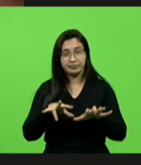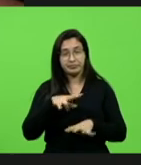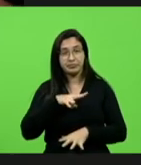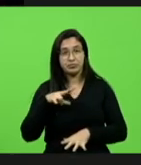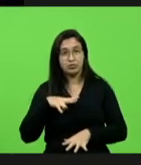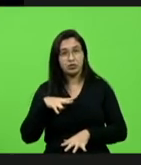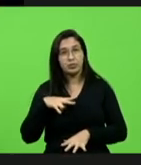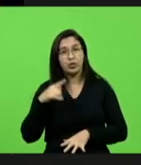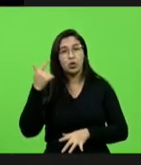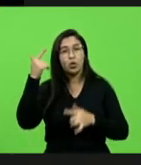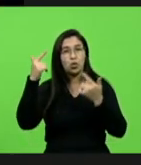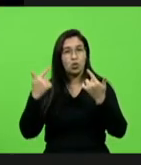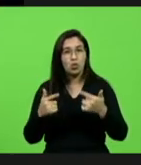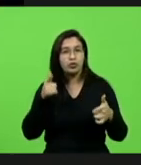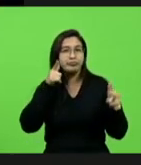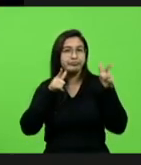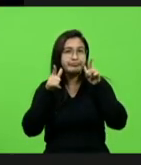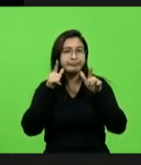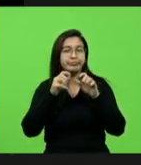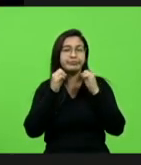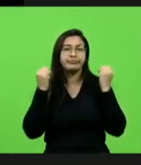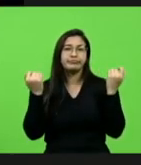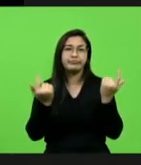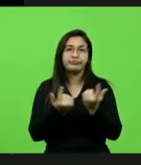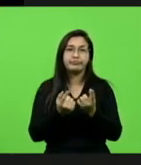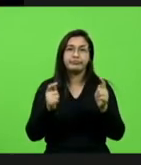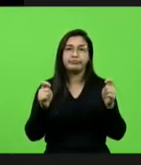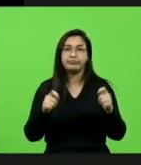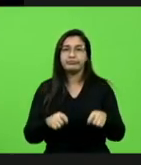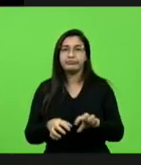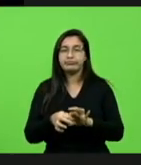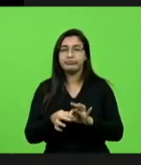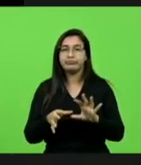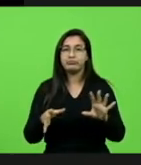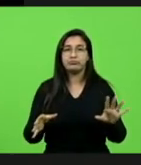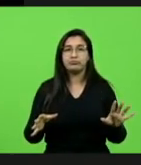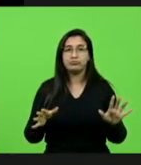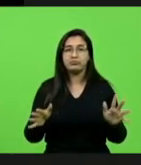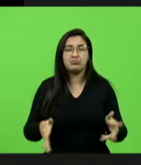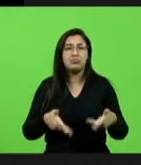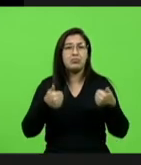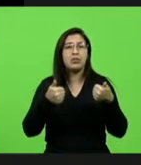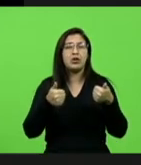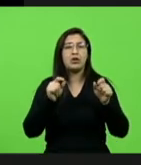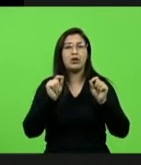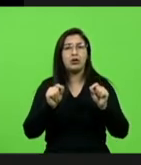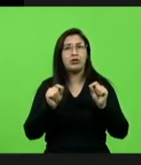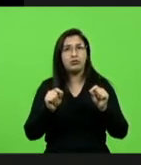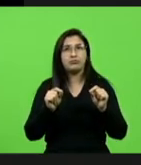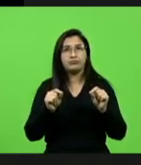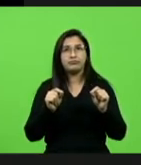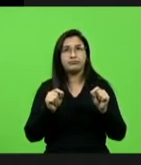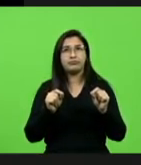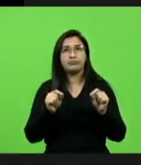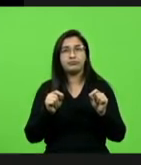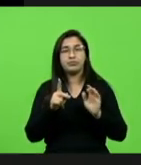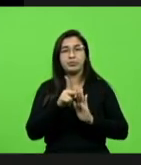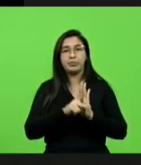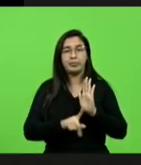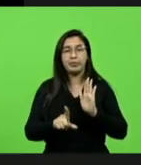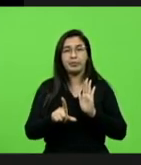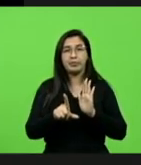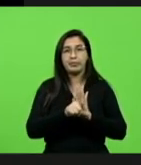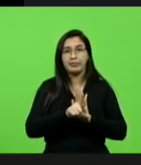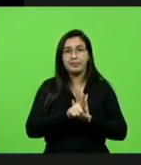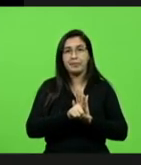Assembleia oferecerá para aprimorar exatamente aquilo que o PLC